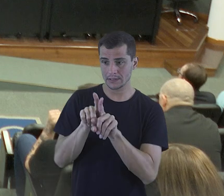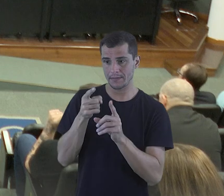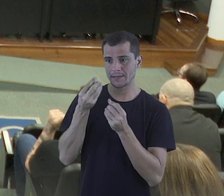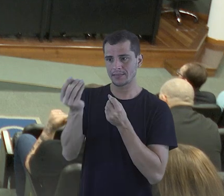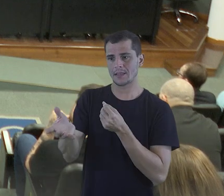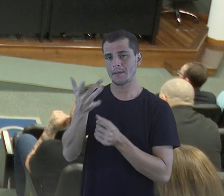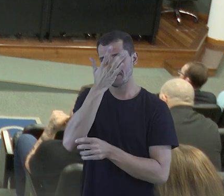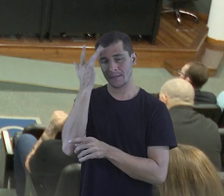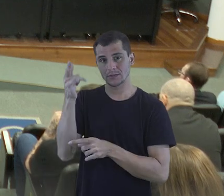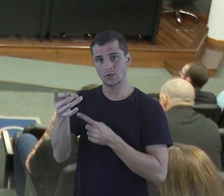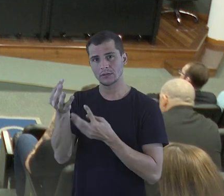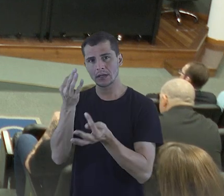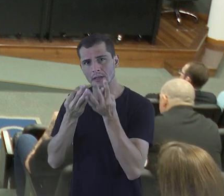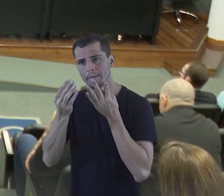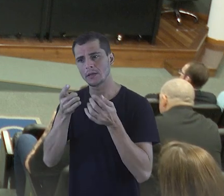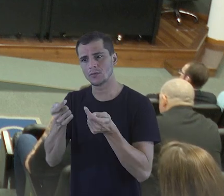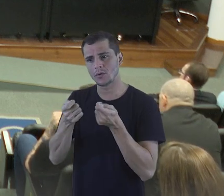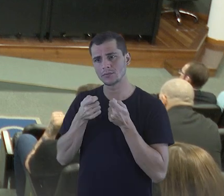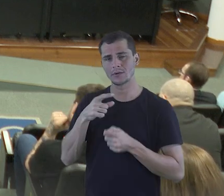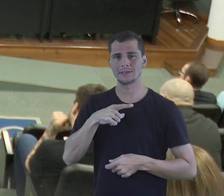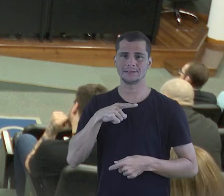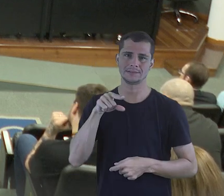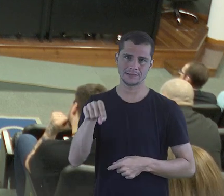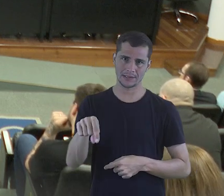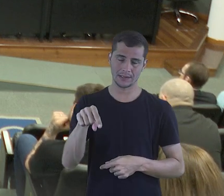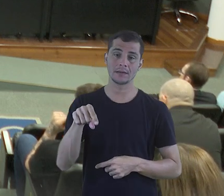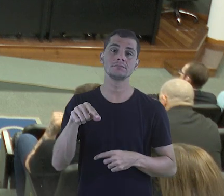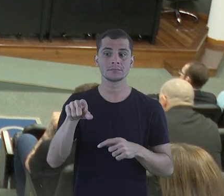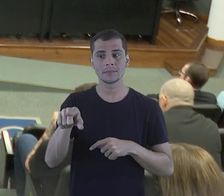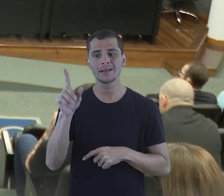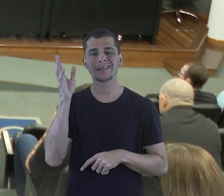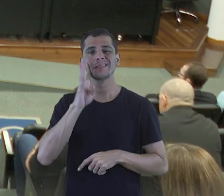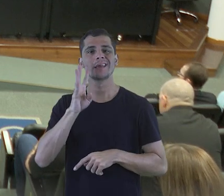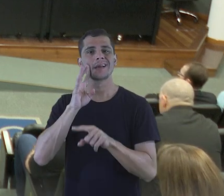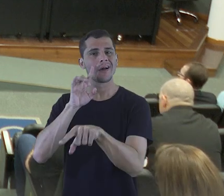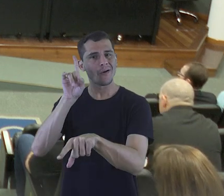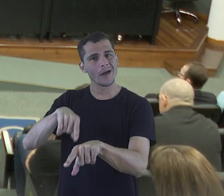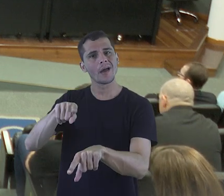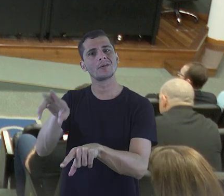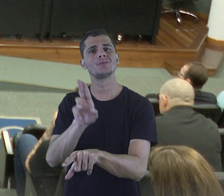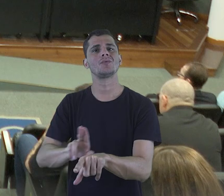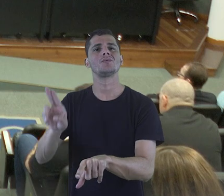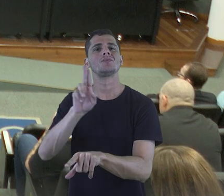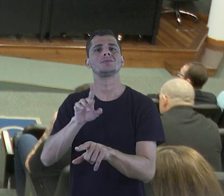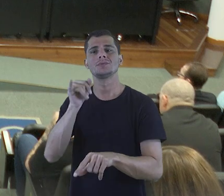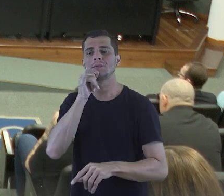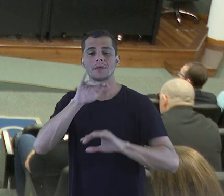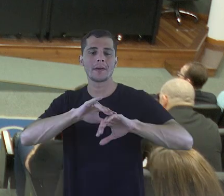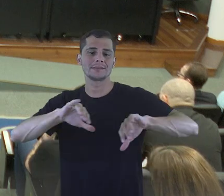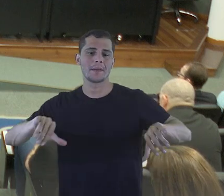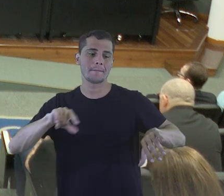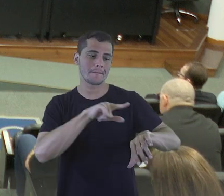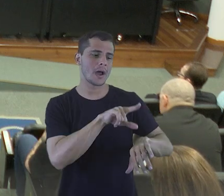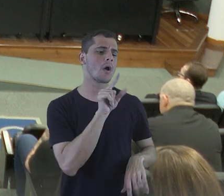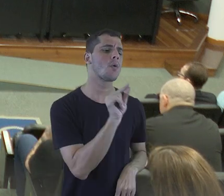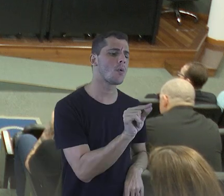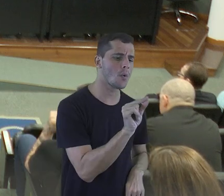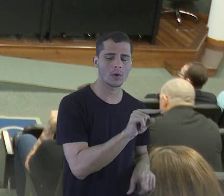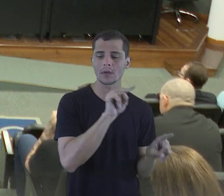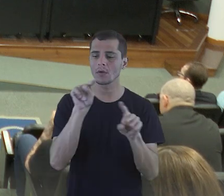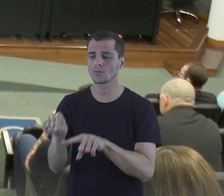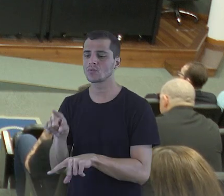tratamento admite co-controle então aqui talvez seja legal a gente trazer essa distinção